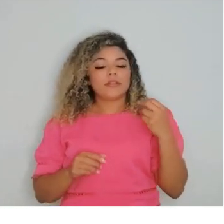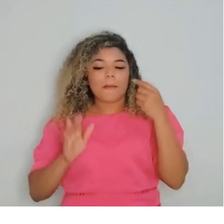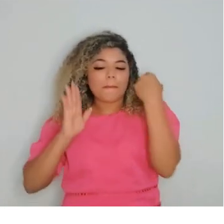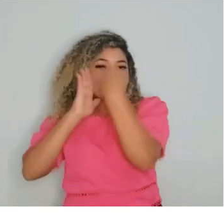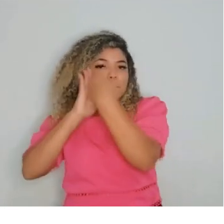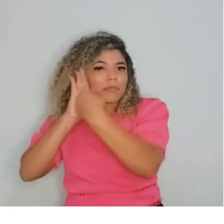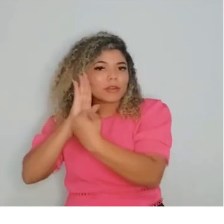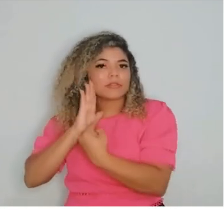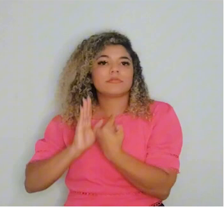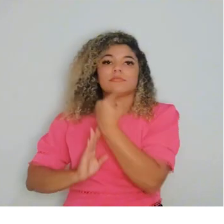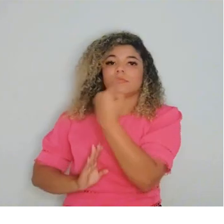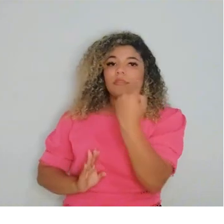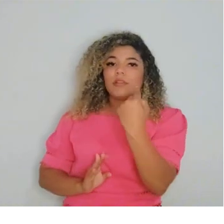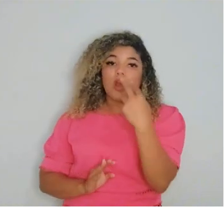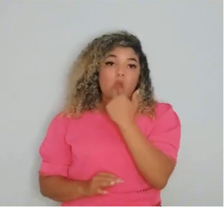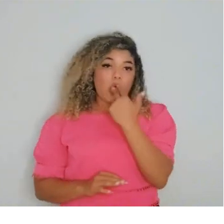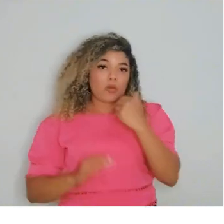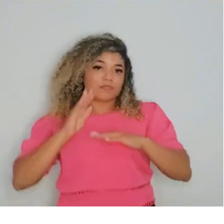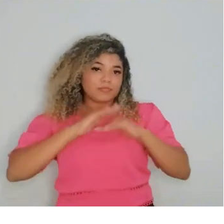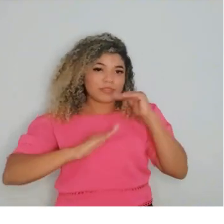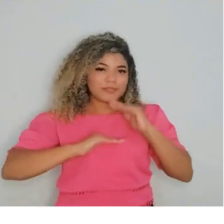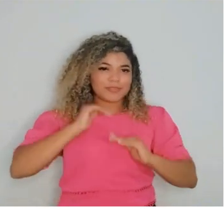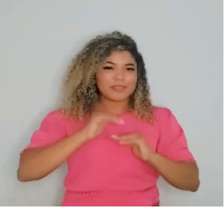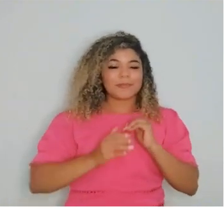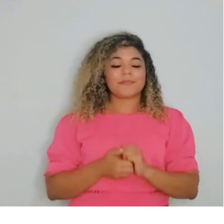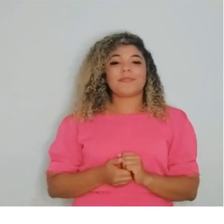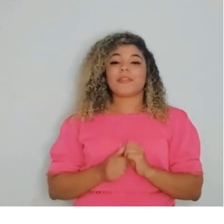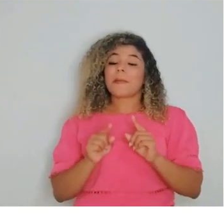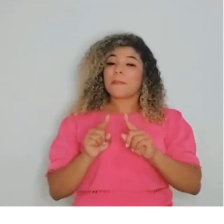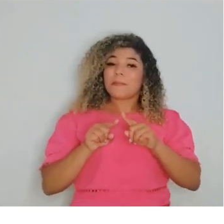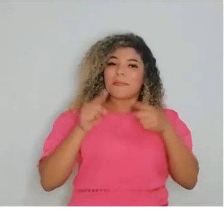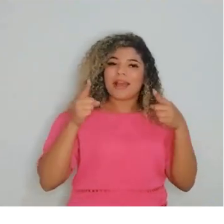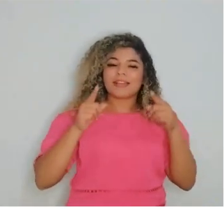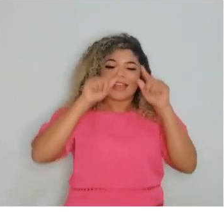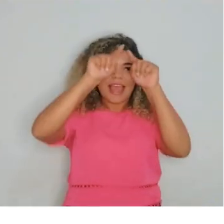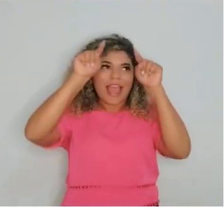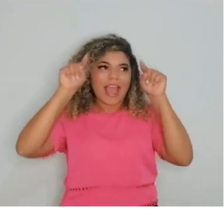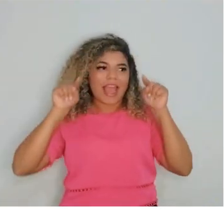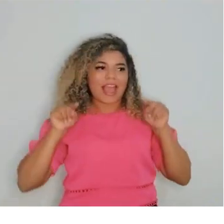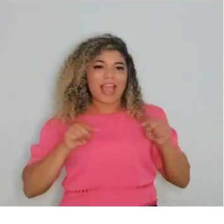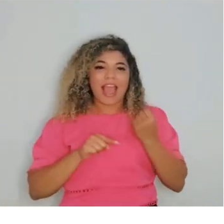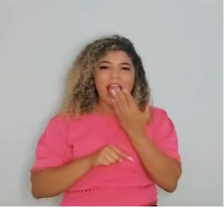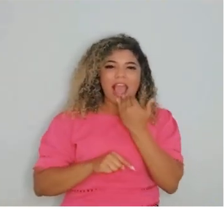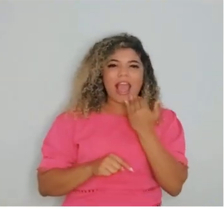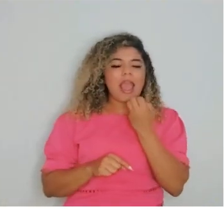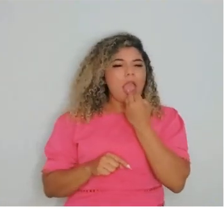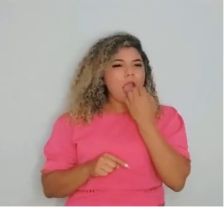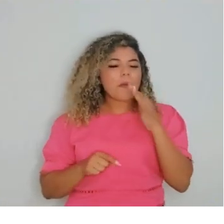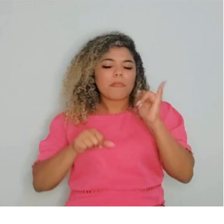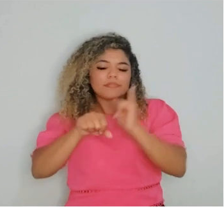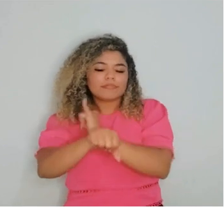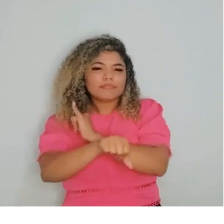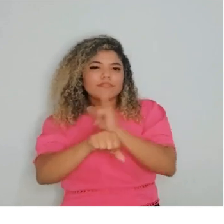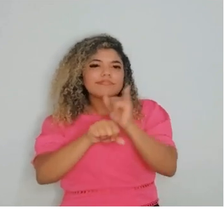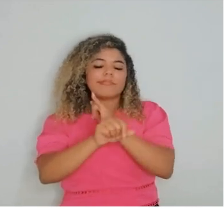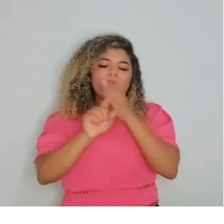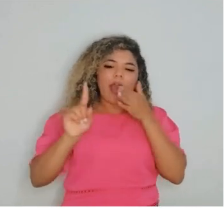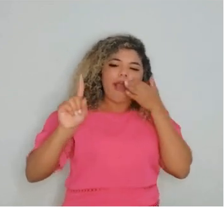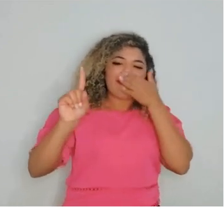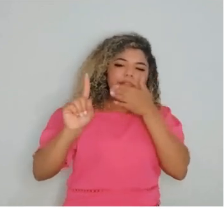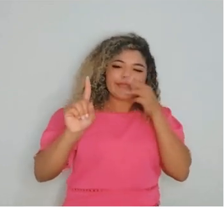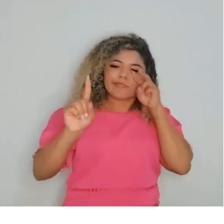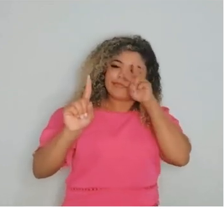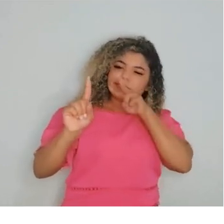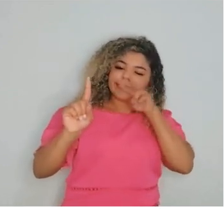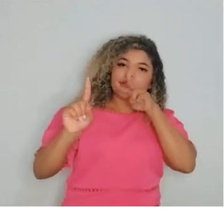um planejamento personalizado com um nutricionista. No entanto, a pirâmide alimentar é uma boa ferramenta, um